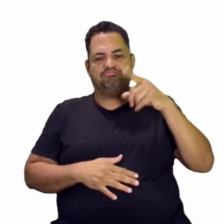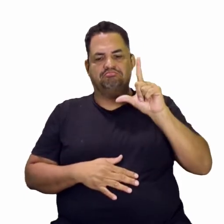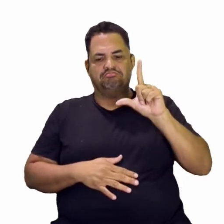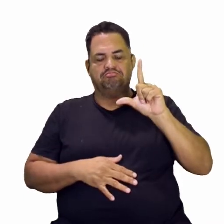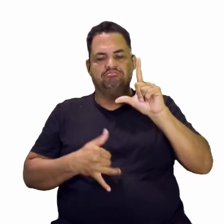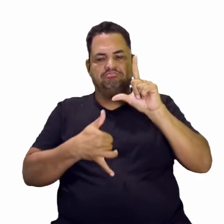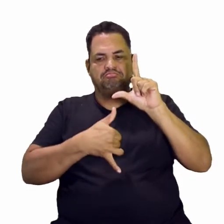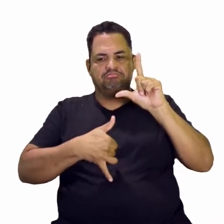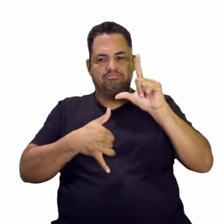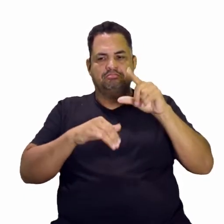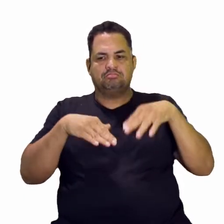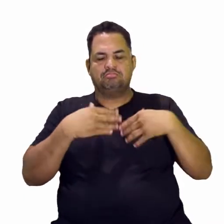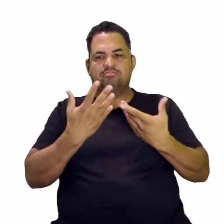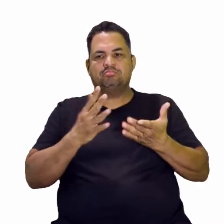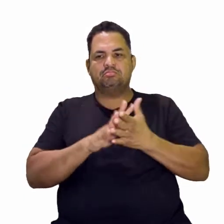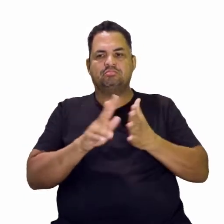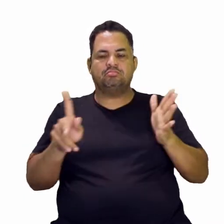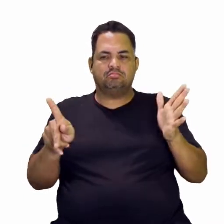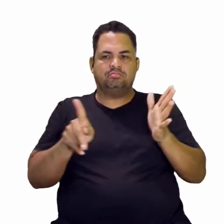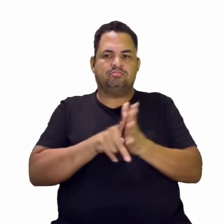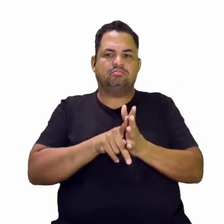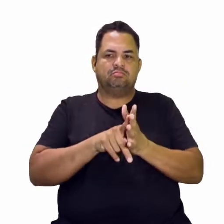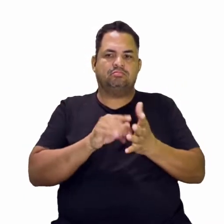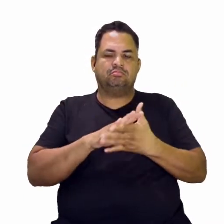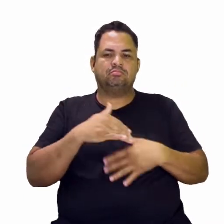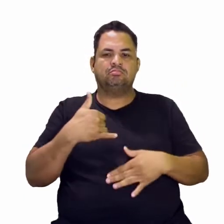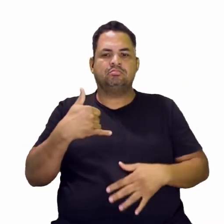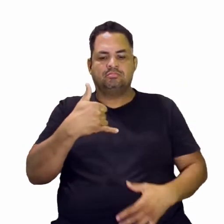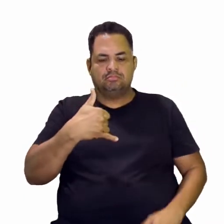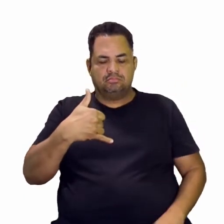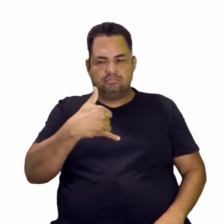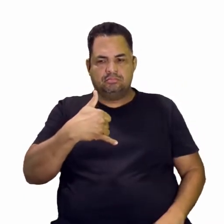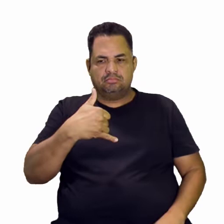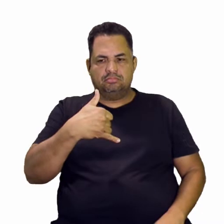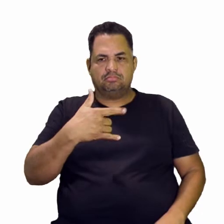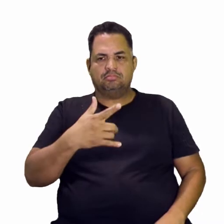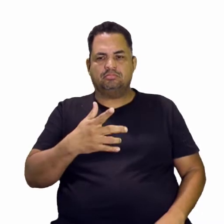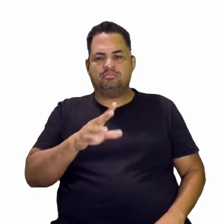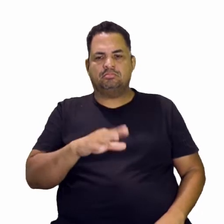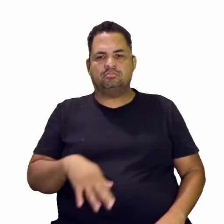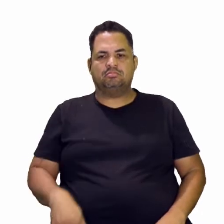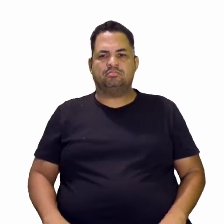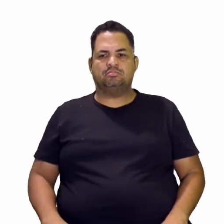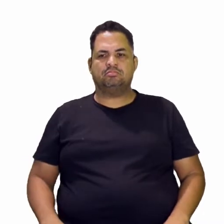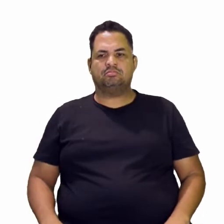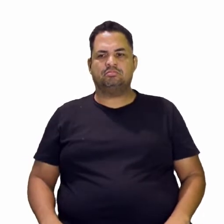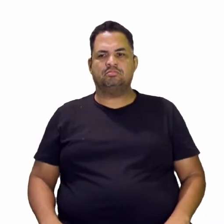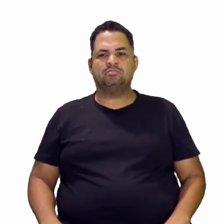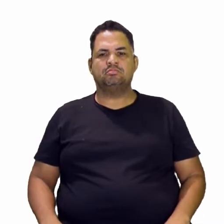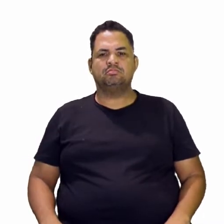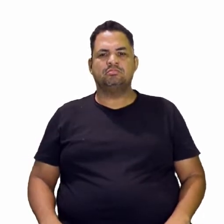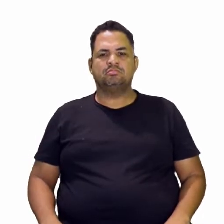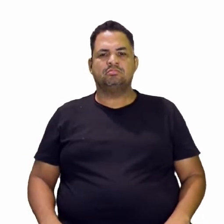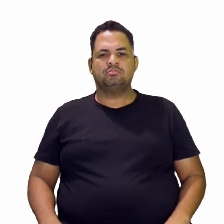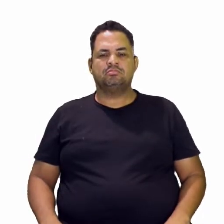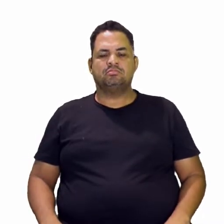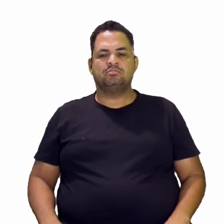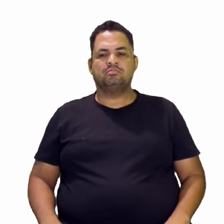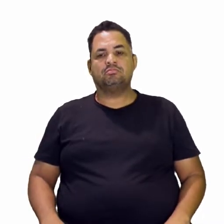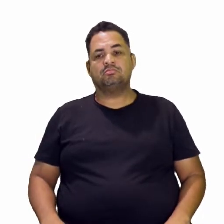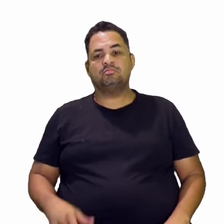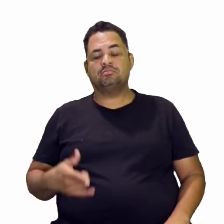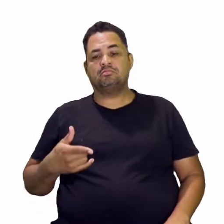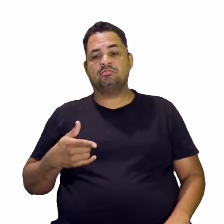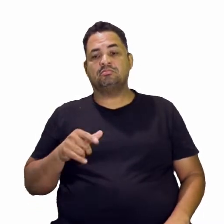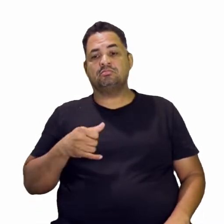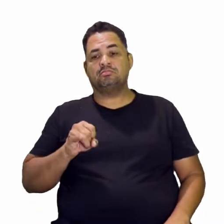geral. Mas quando você quiser falar especificamente dos óleos, aí você tem que usar a expressão glicerídeos, tá bom? Se por um